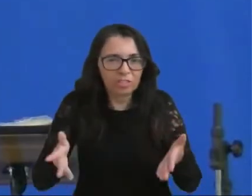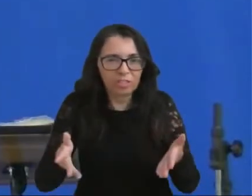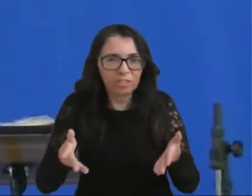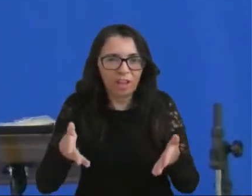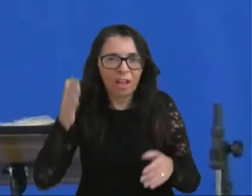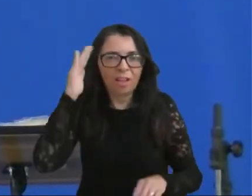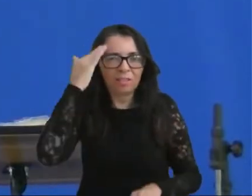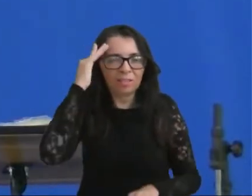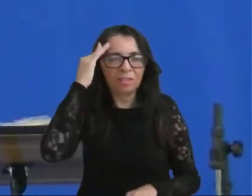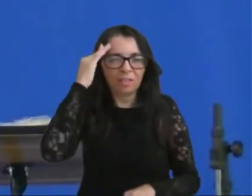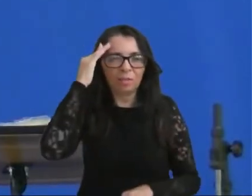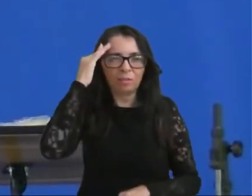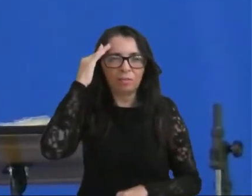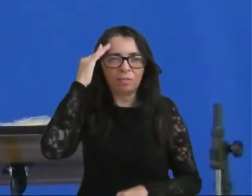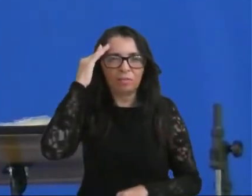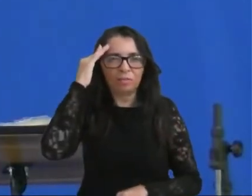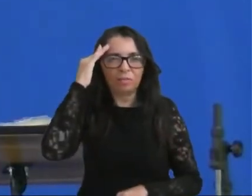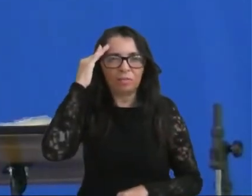árvore da vida